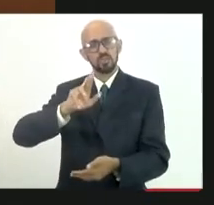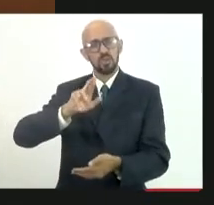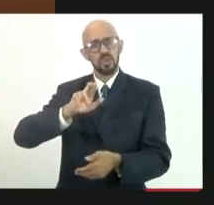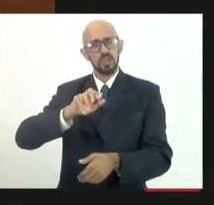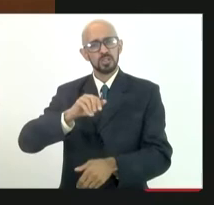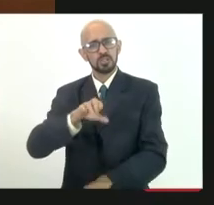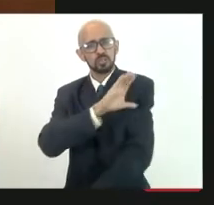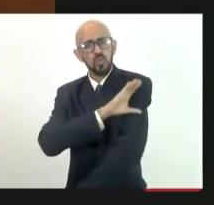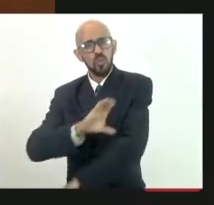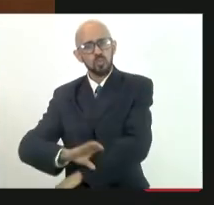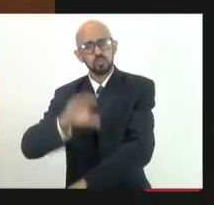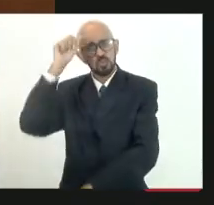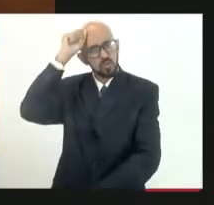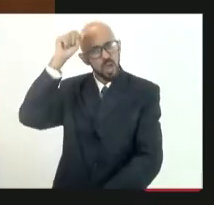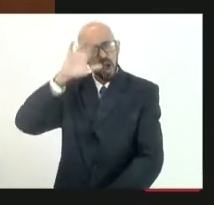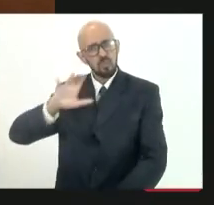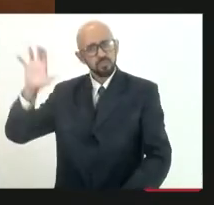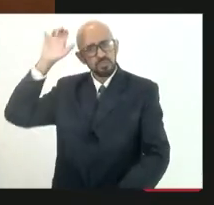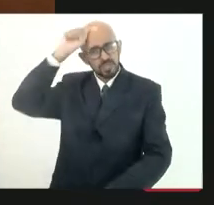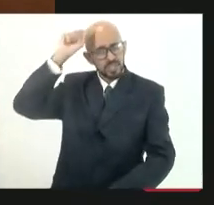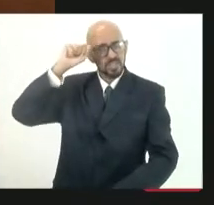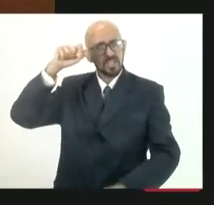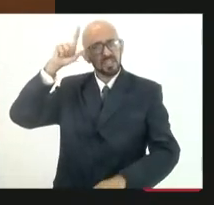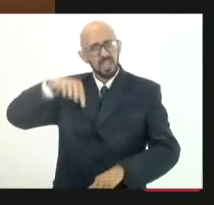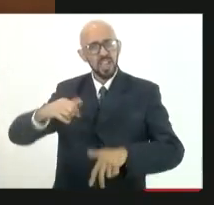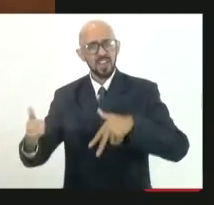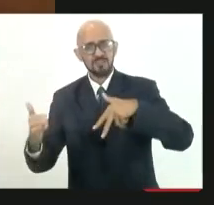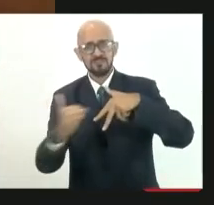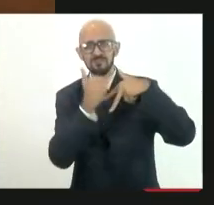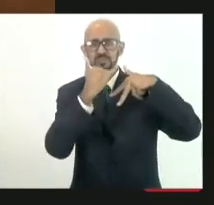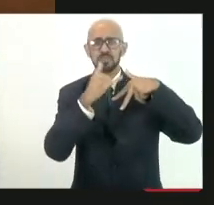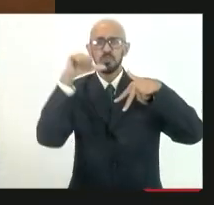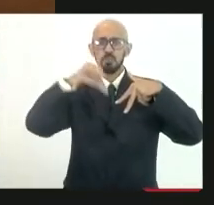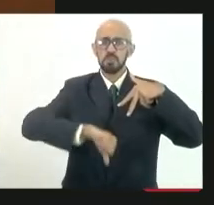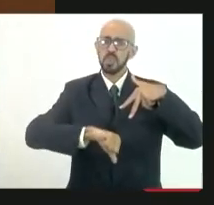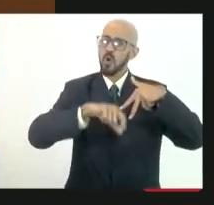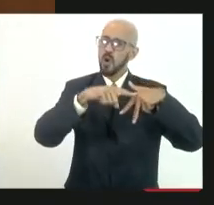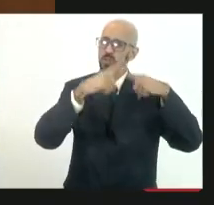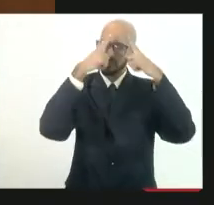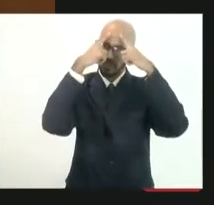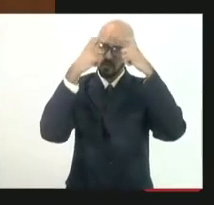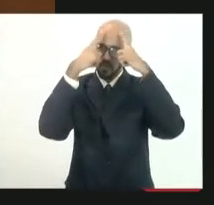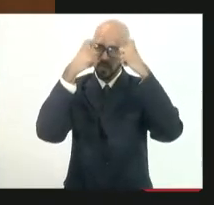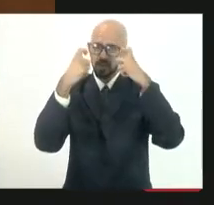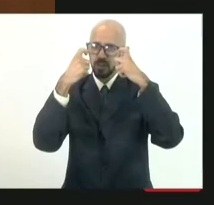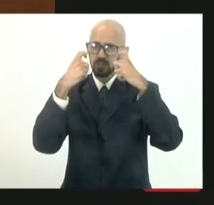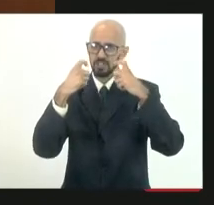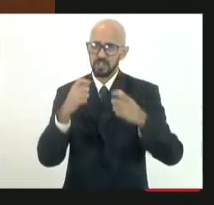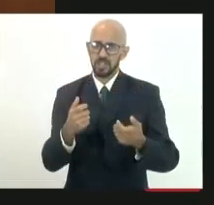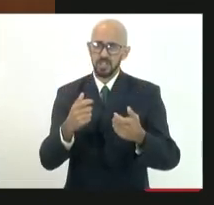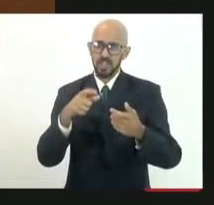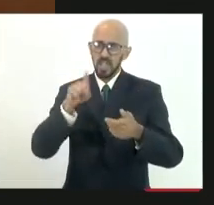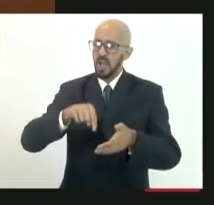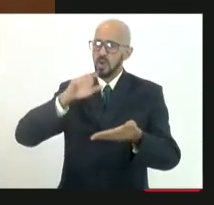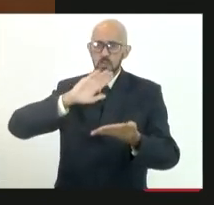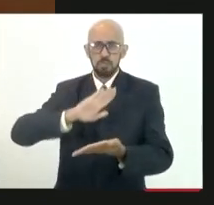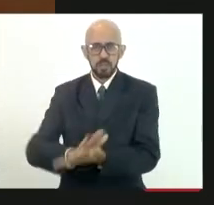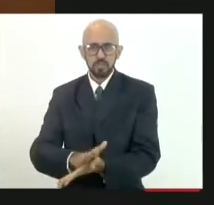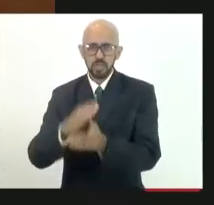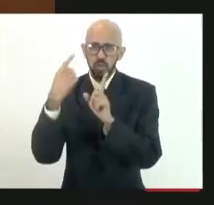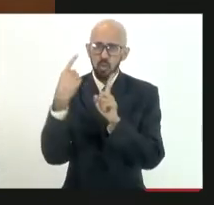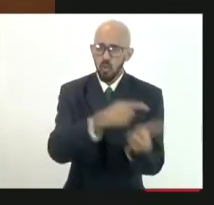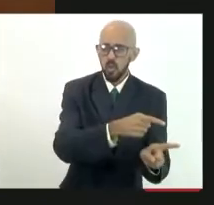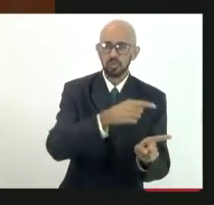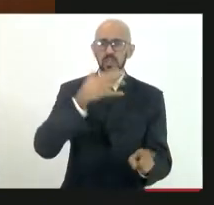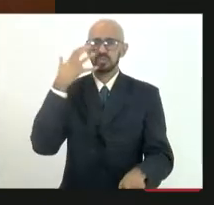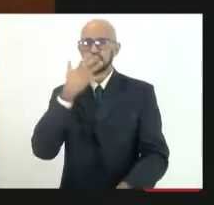vítimas desse preconceito, dessa intolerância e dessa violência, no conjunto da obra, porque há preconceito contra os